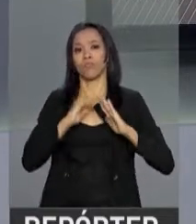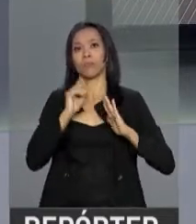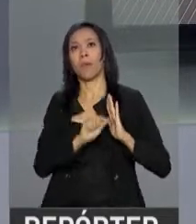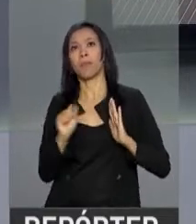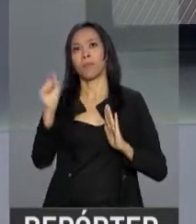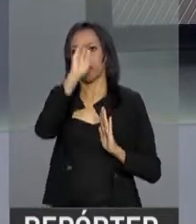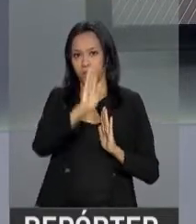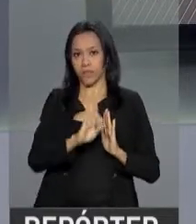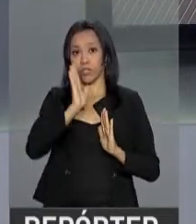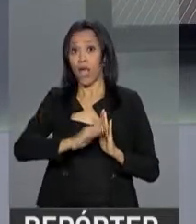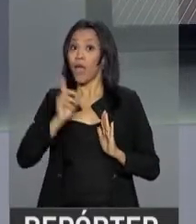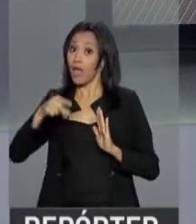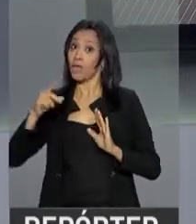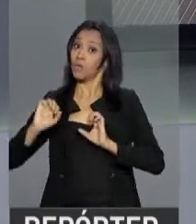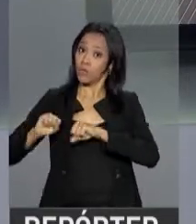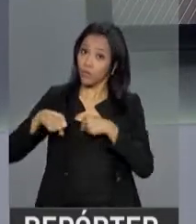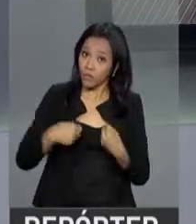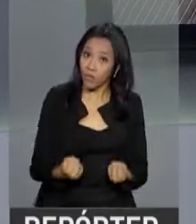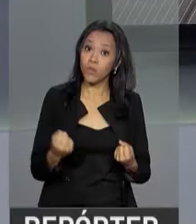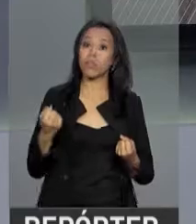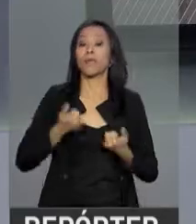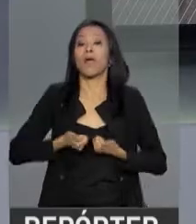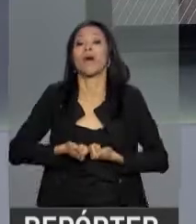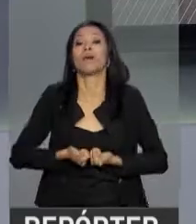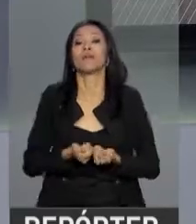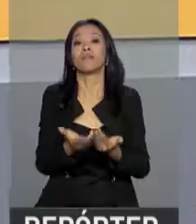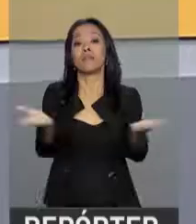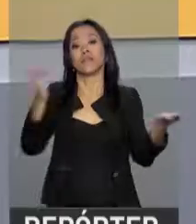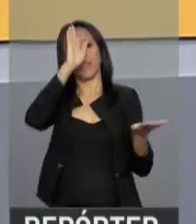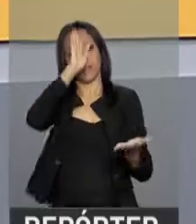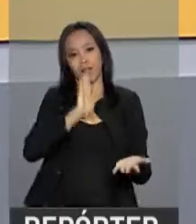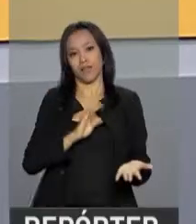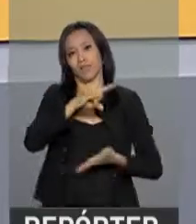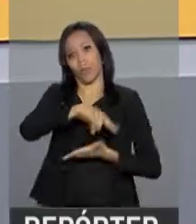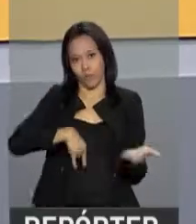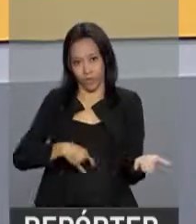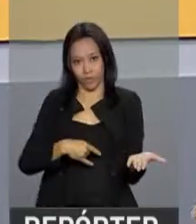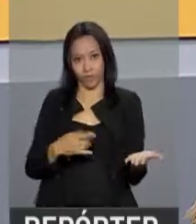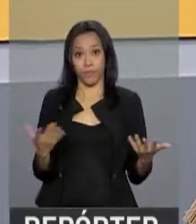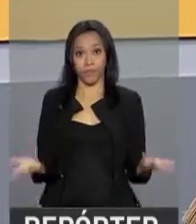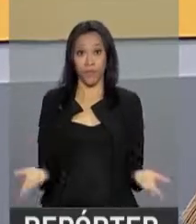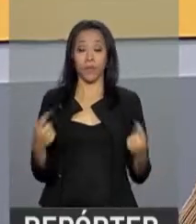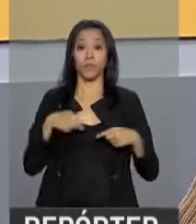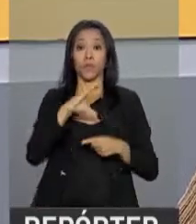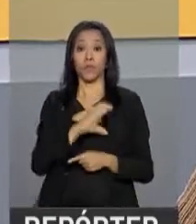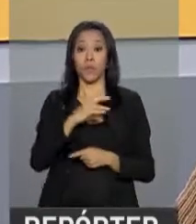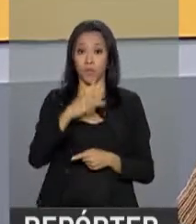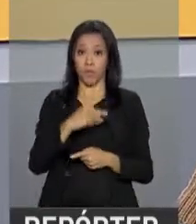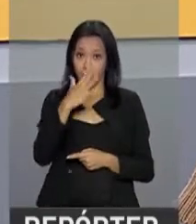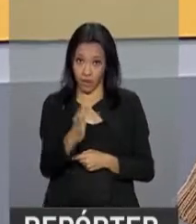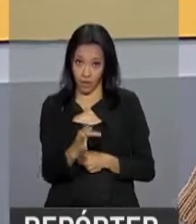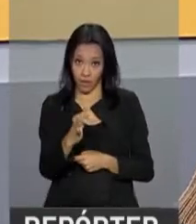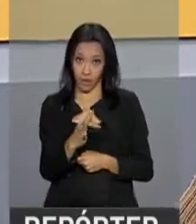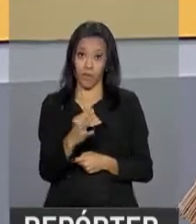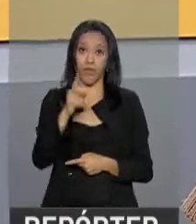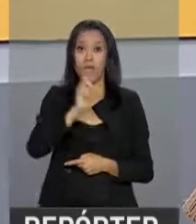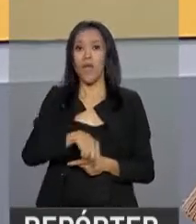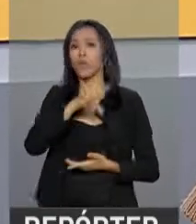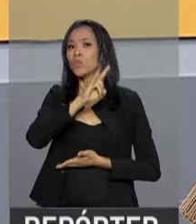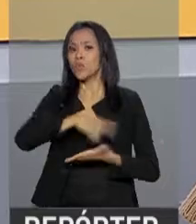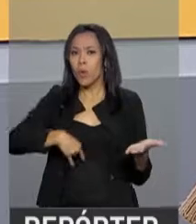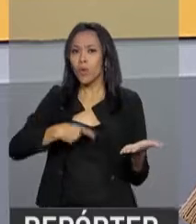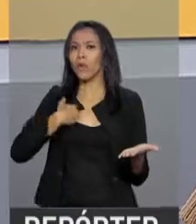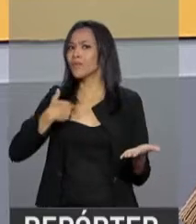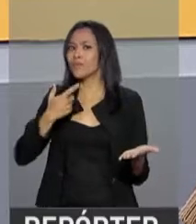da receita federal para ampliar o acesso gratuito ao documento o cpf cadastro de pessoas físicas é o documento